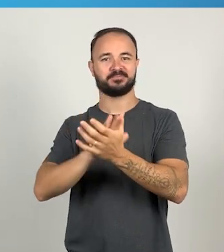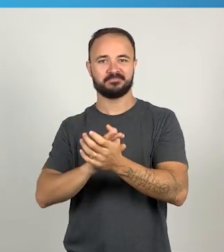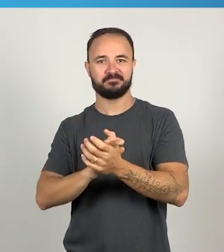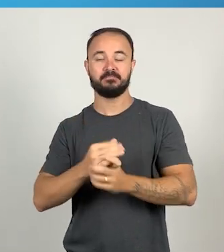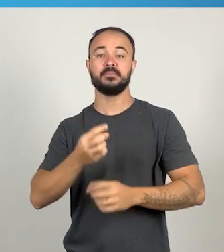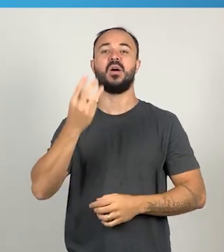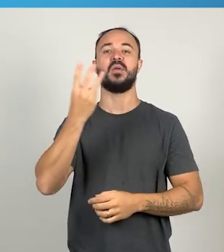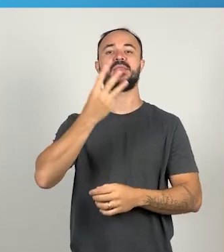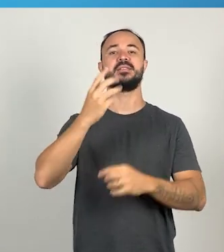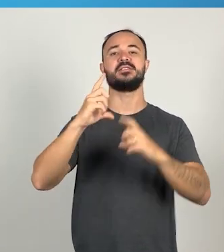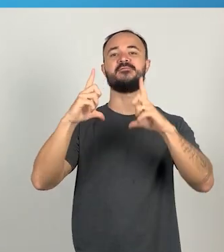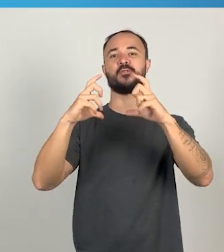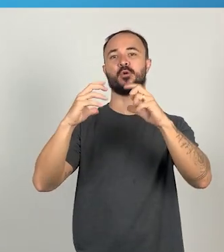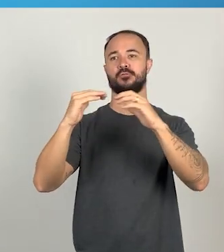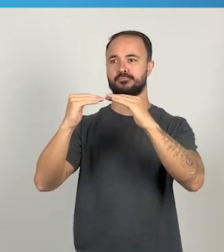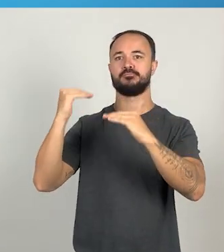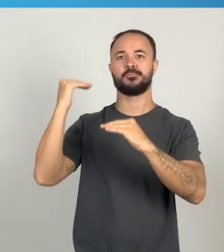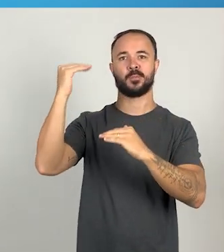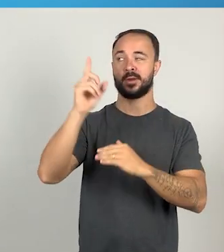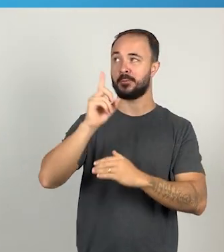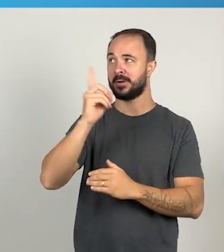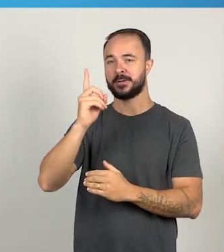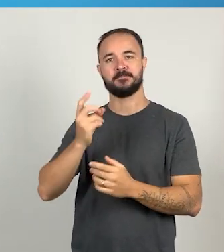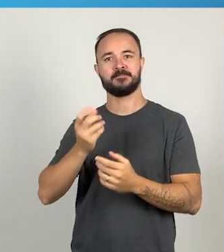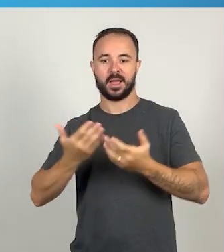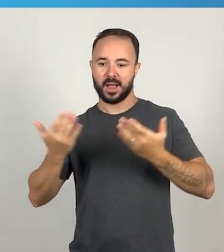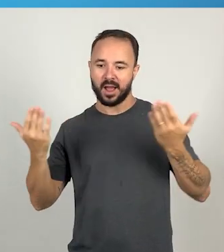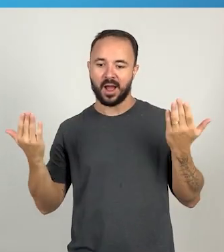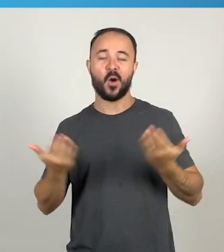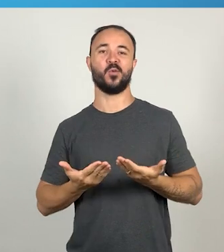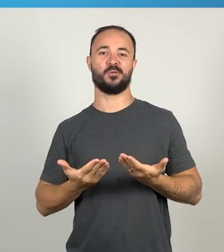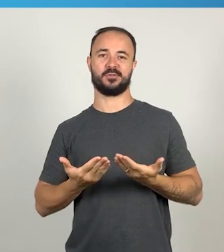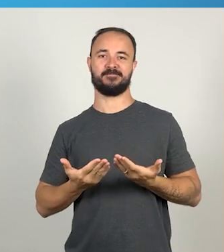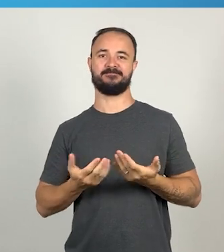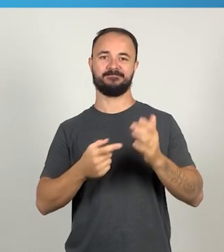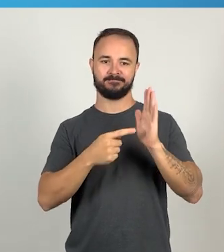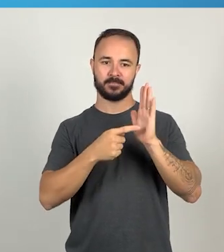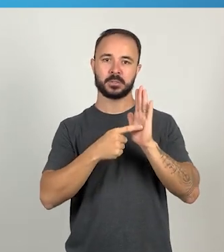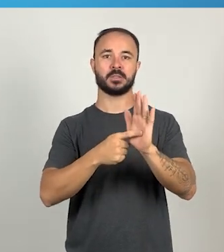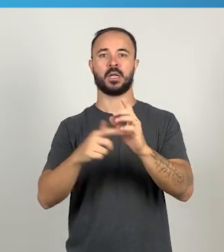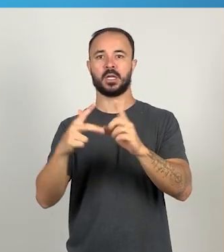foto aqui na parte superior é como ela está hoje, né? Sendo